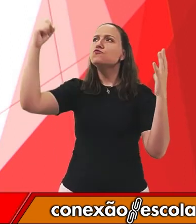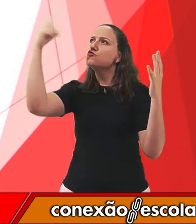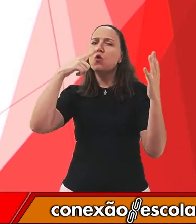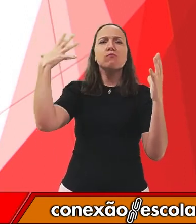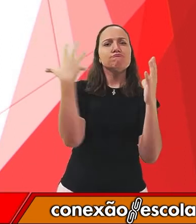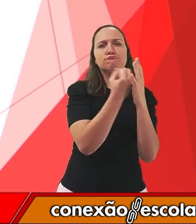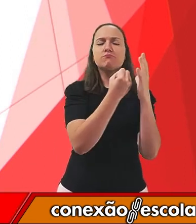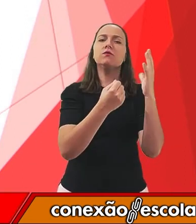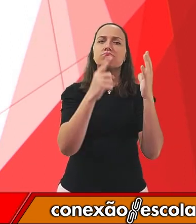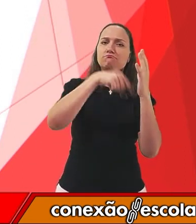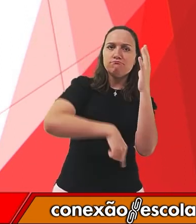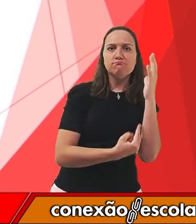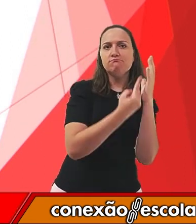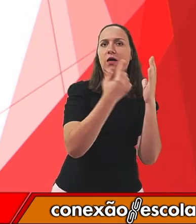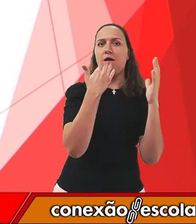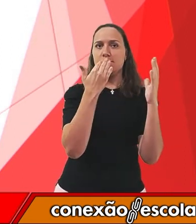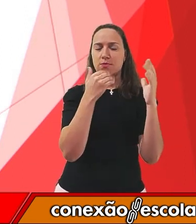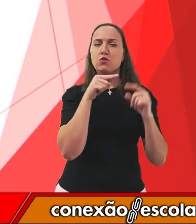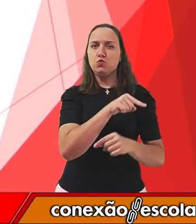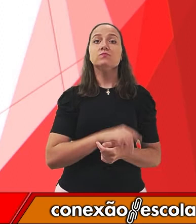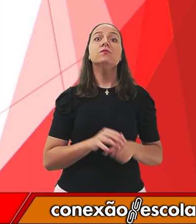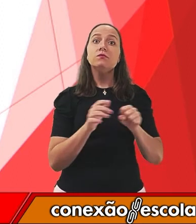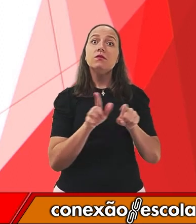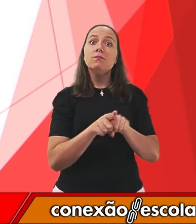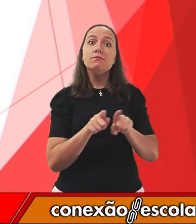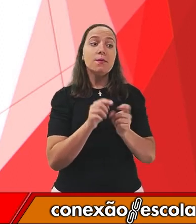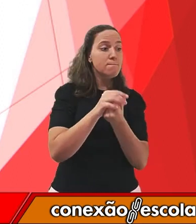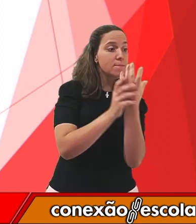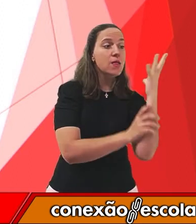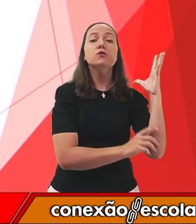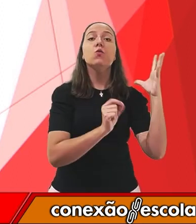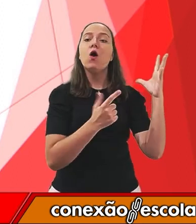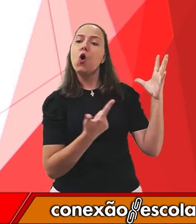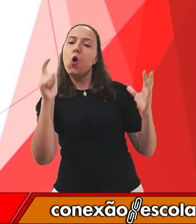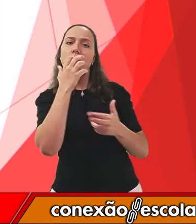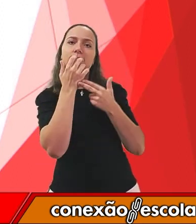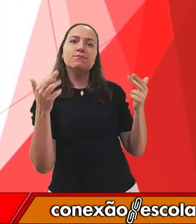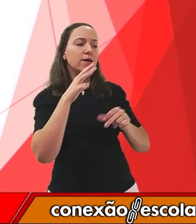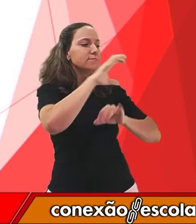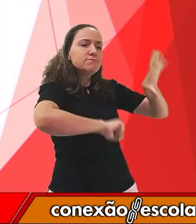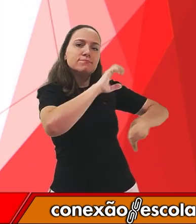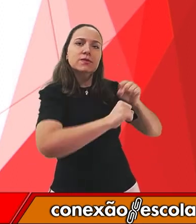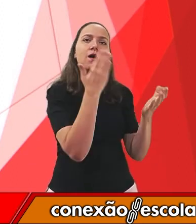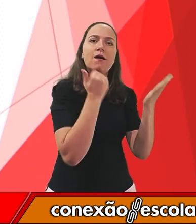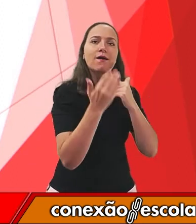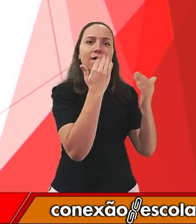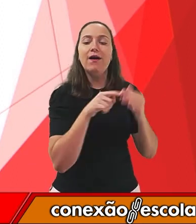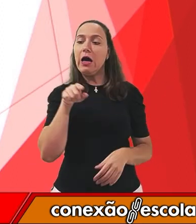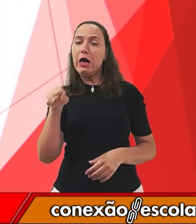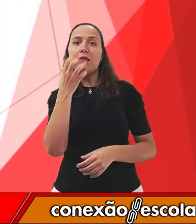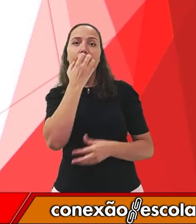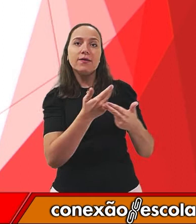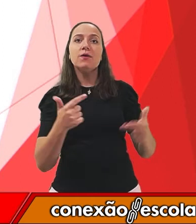alimento. Elas, por sua vez, alimentam outros seres, que alimentam outros seres. Essa relação